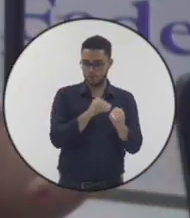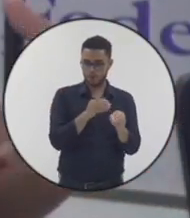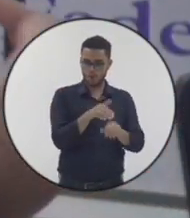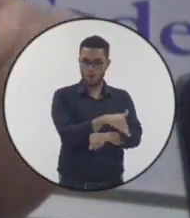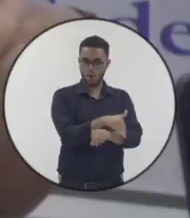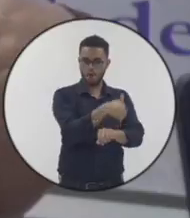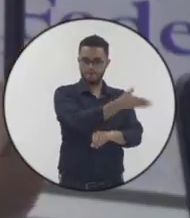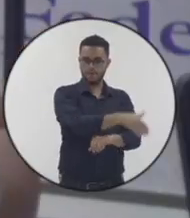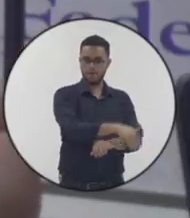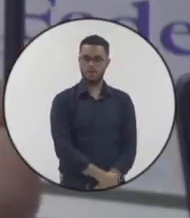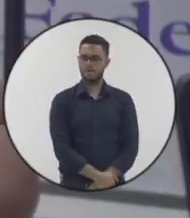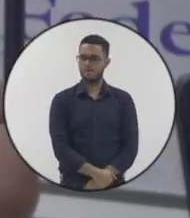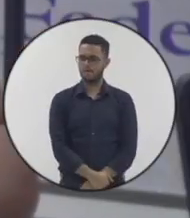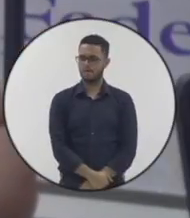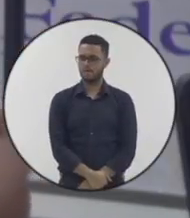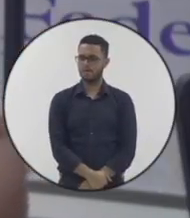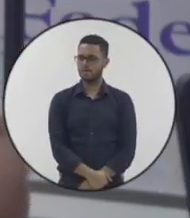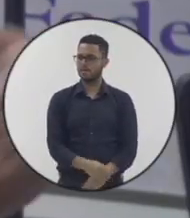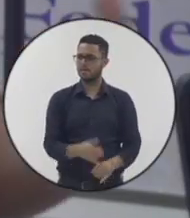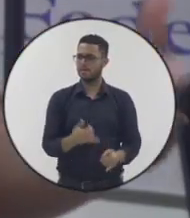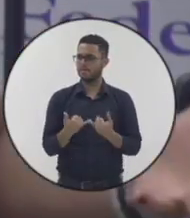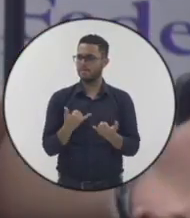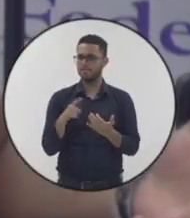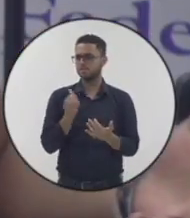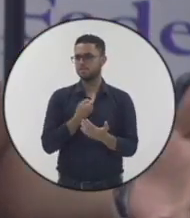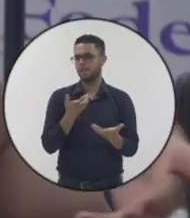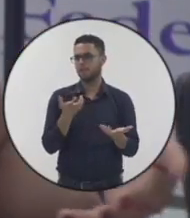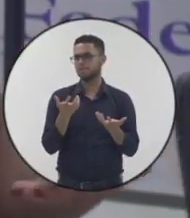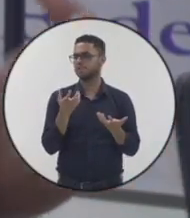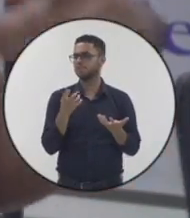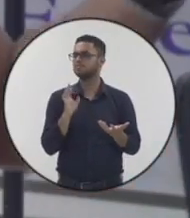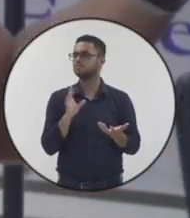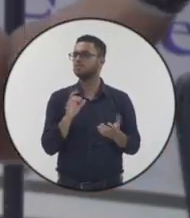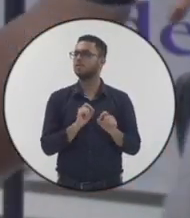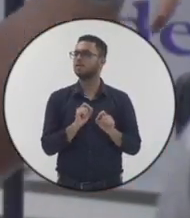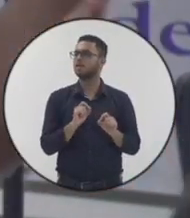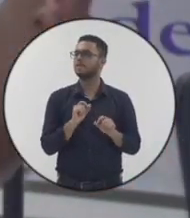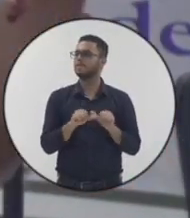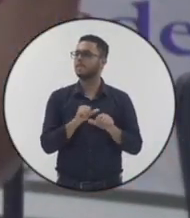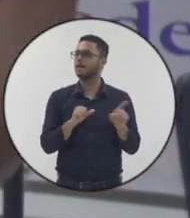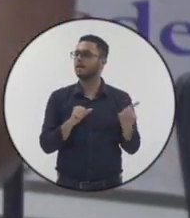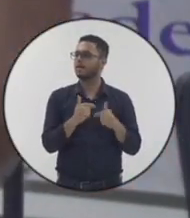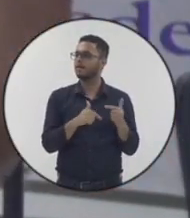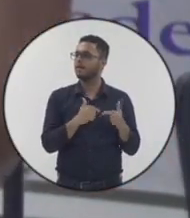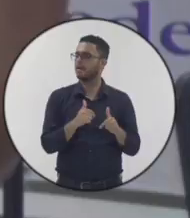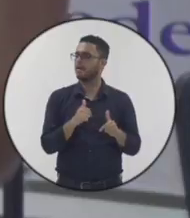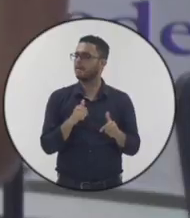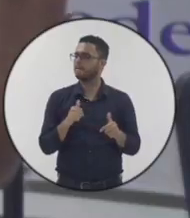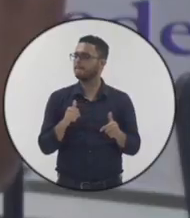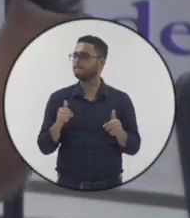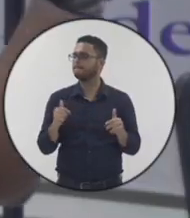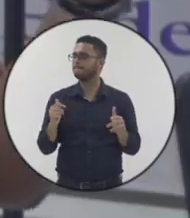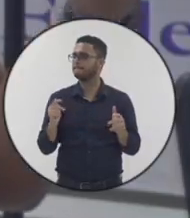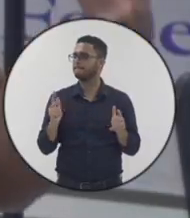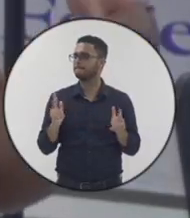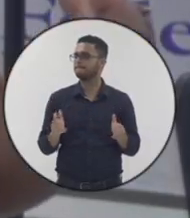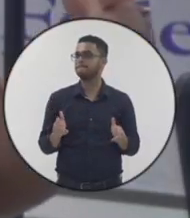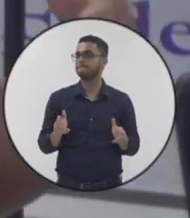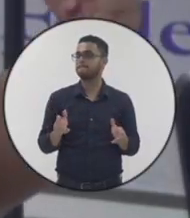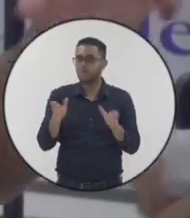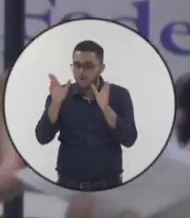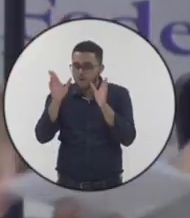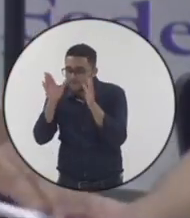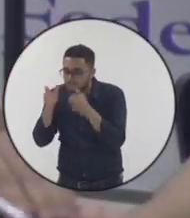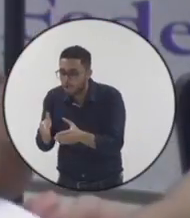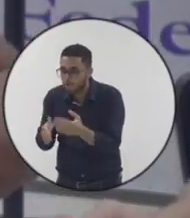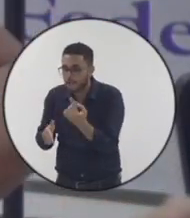né? Que a gente está querendo fazer com que esse trabalho seja, de fato, muito específico